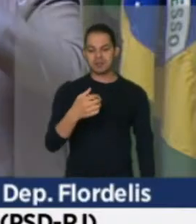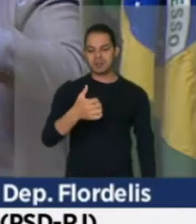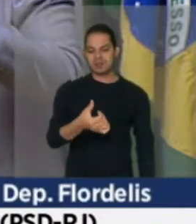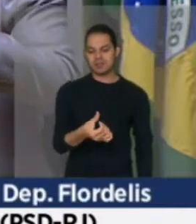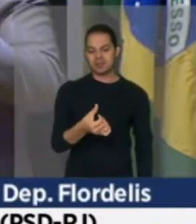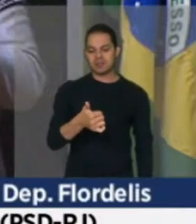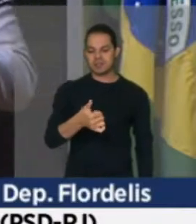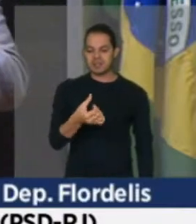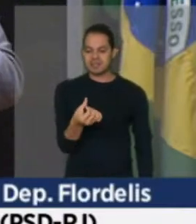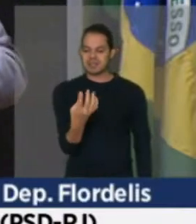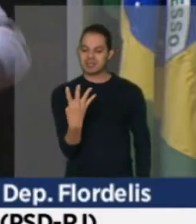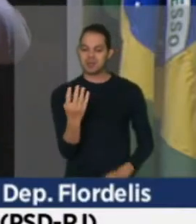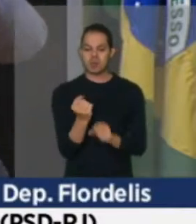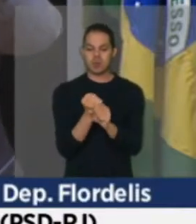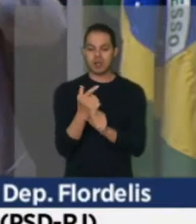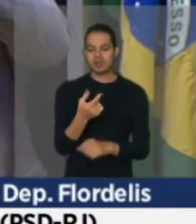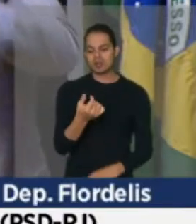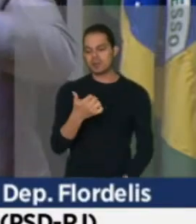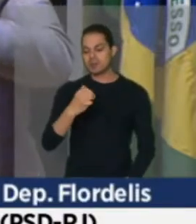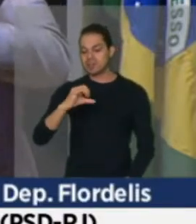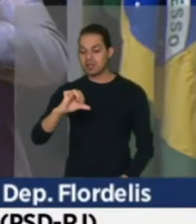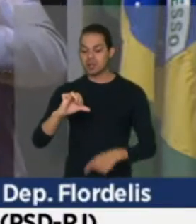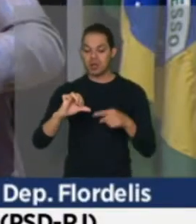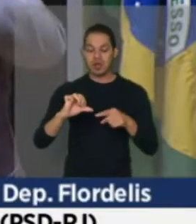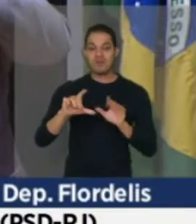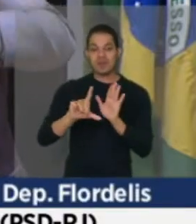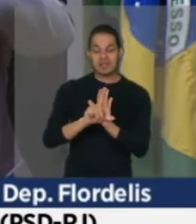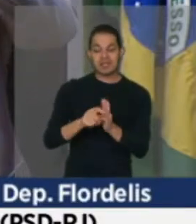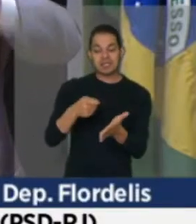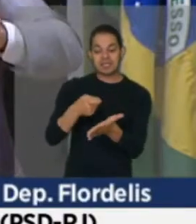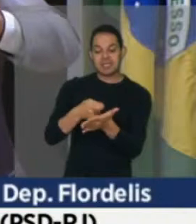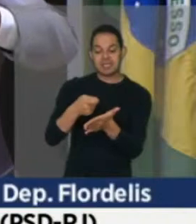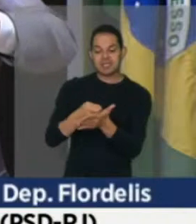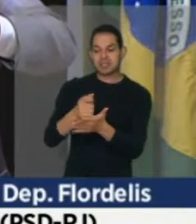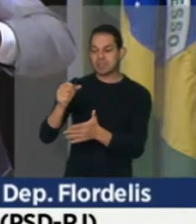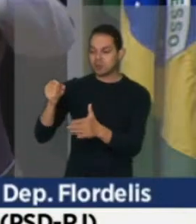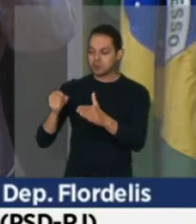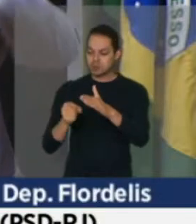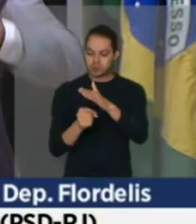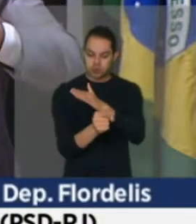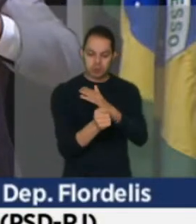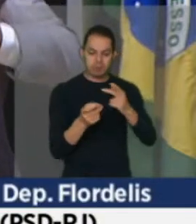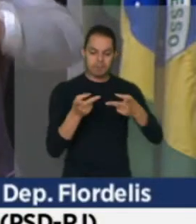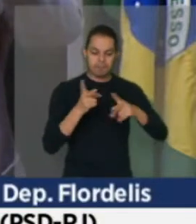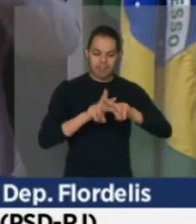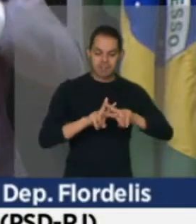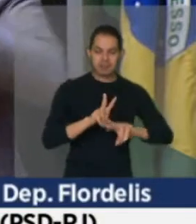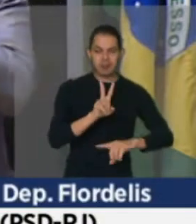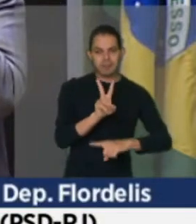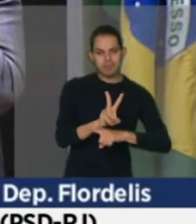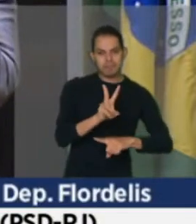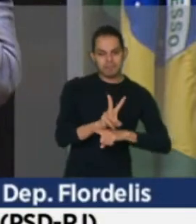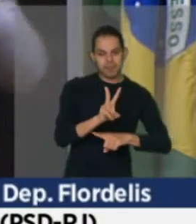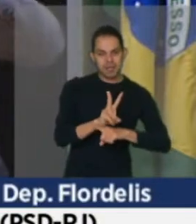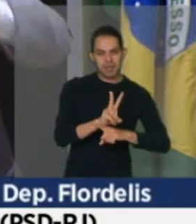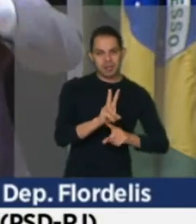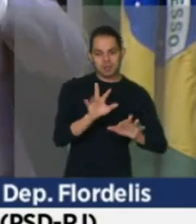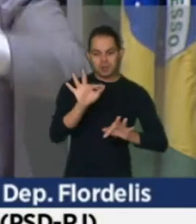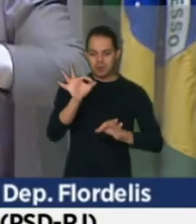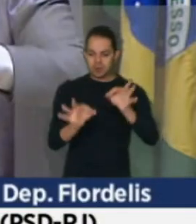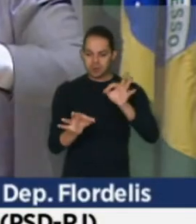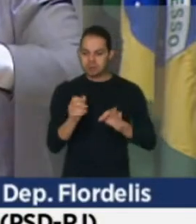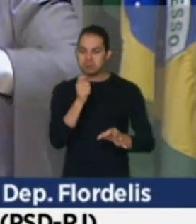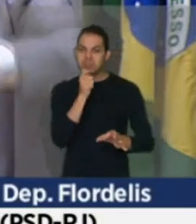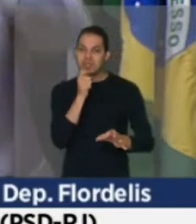13.964 de 2019, que exige que para a prisão preventiva, antes do trânsito em julgado, é